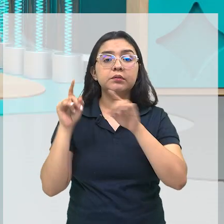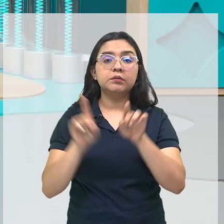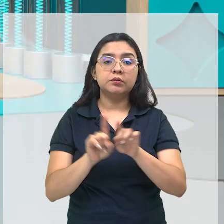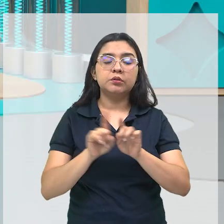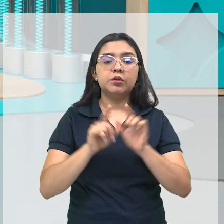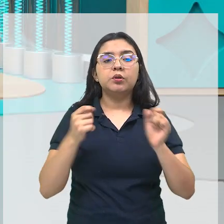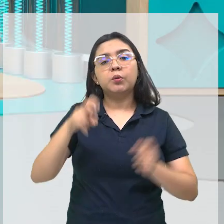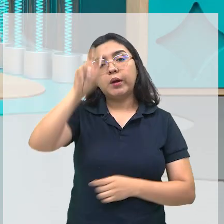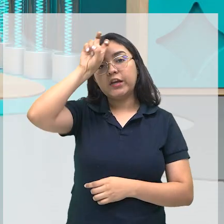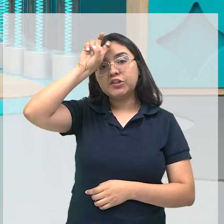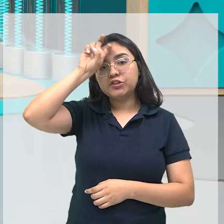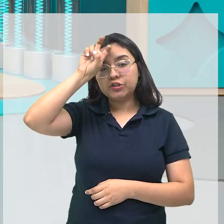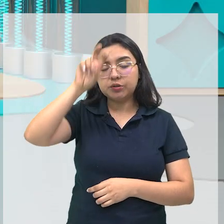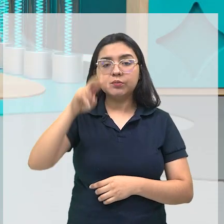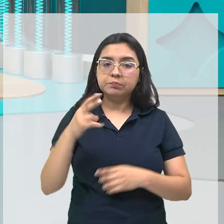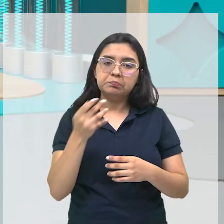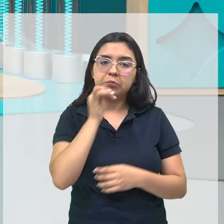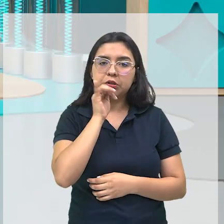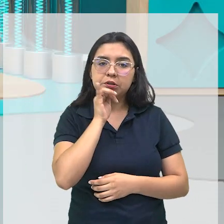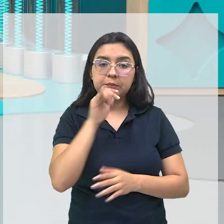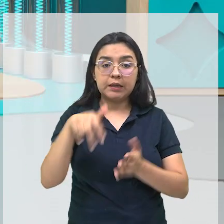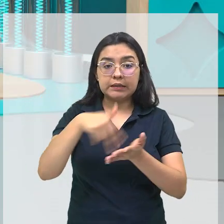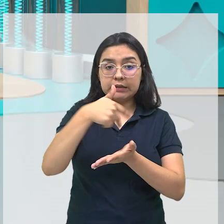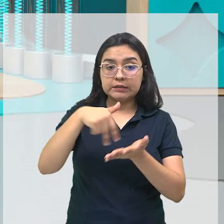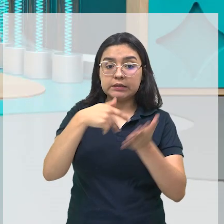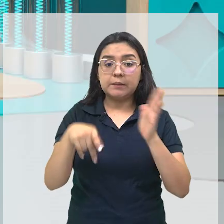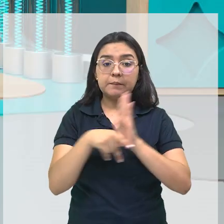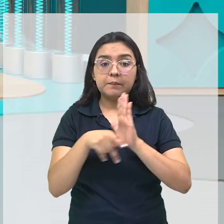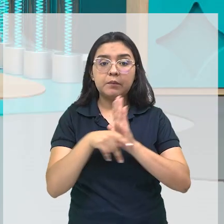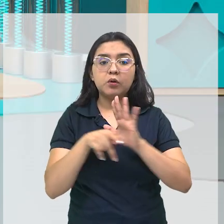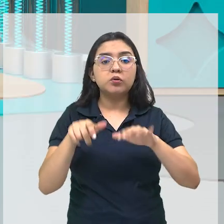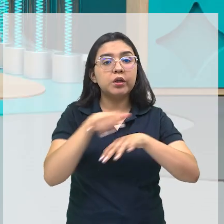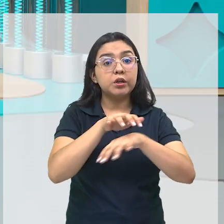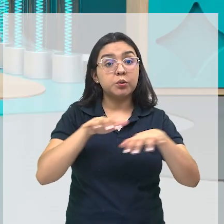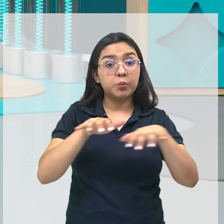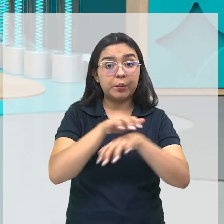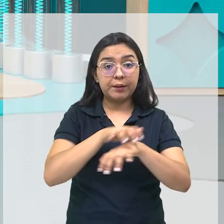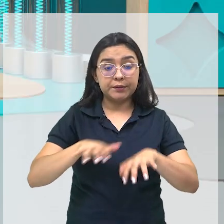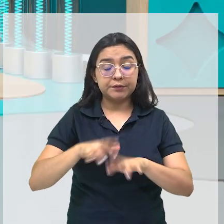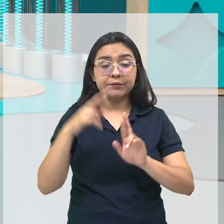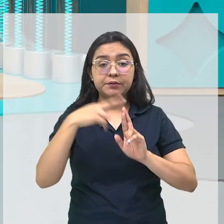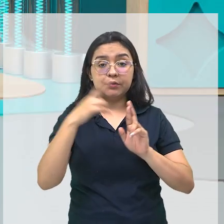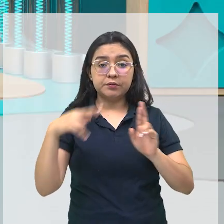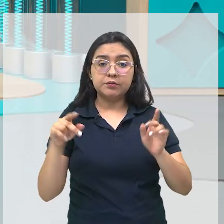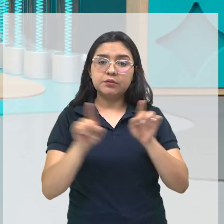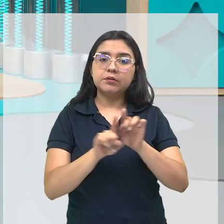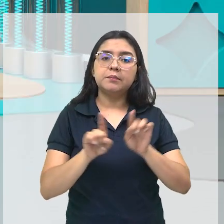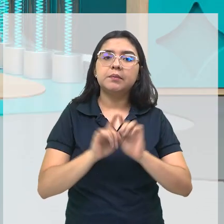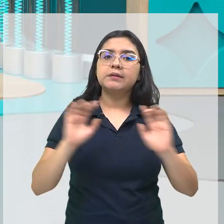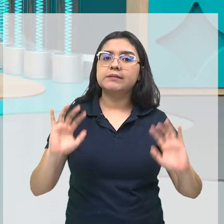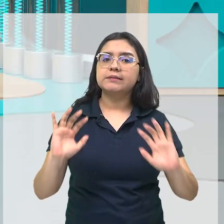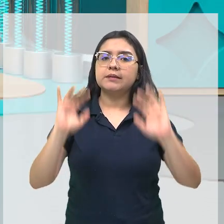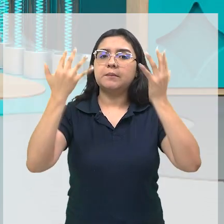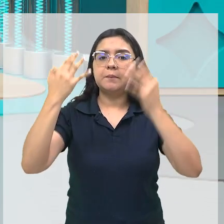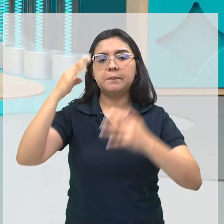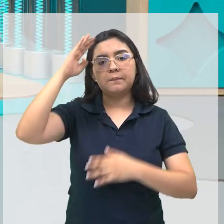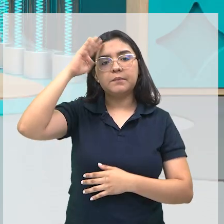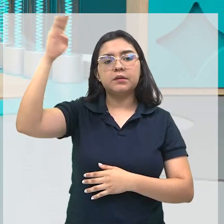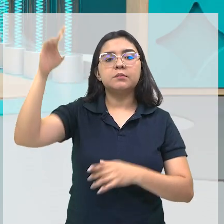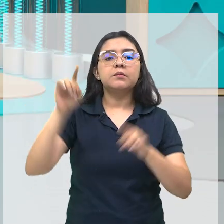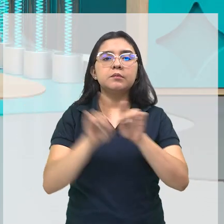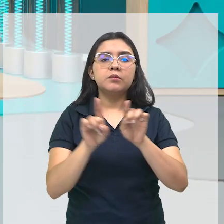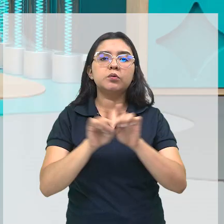no Egito Antigo, por exemplo, a dança ela fazia parte dos rituais religiosos e cerimônias, principalmente